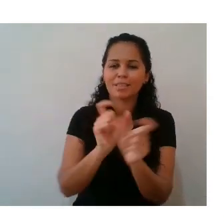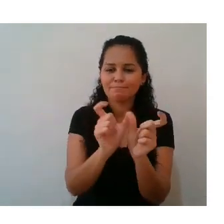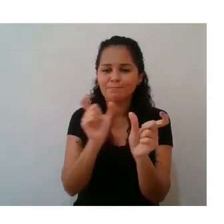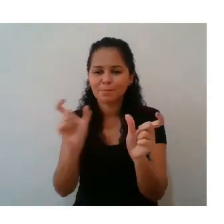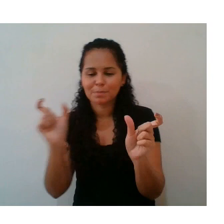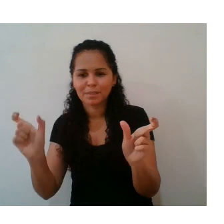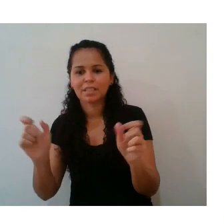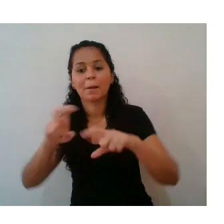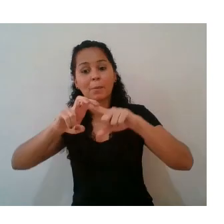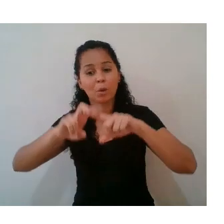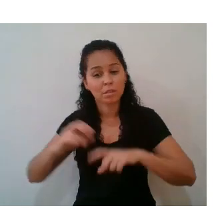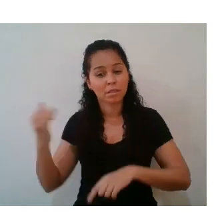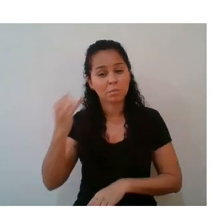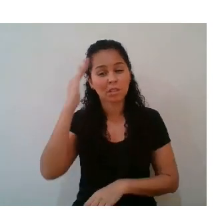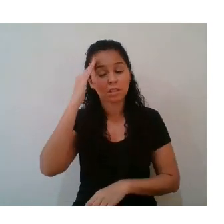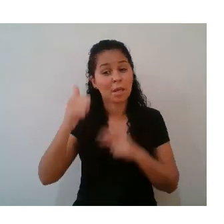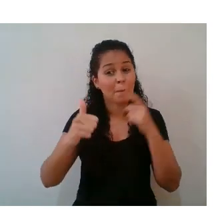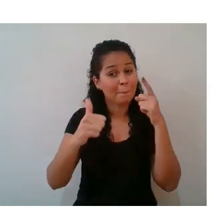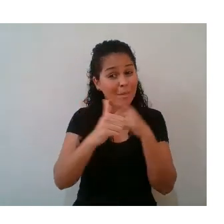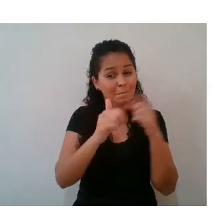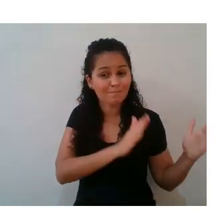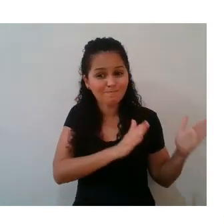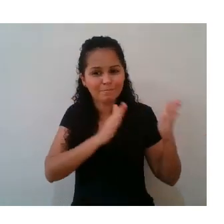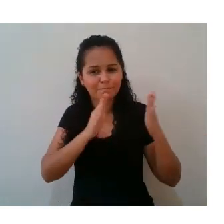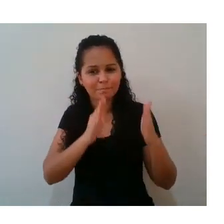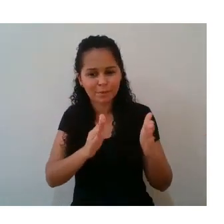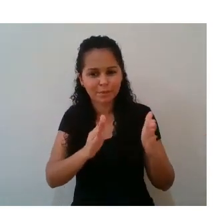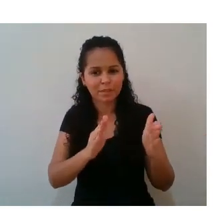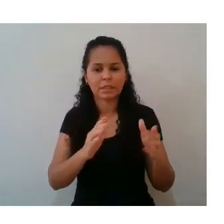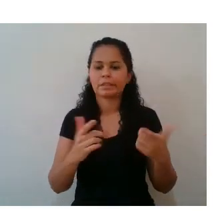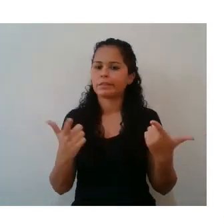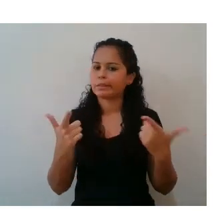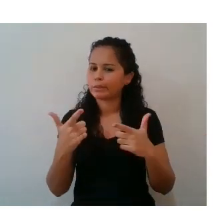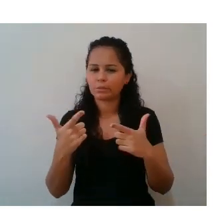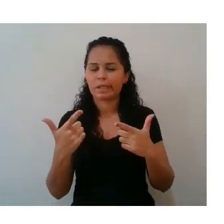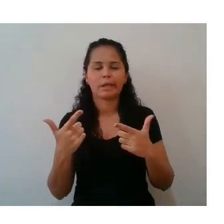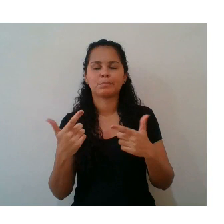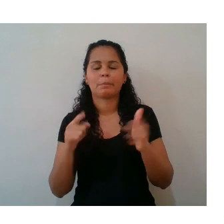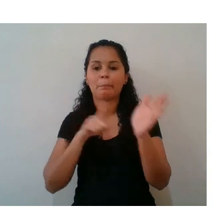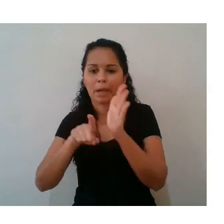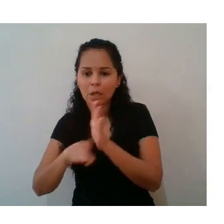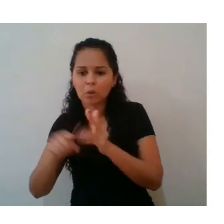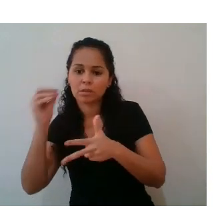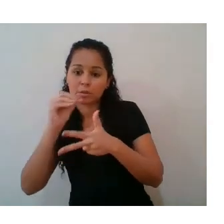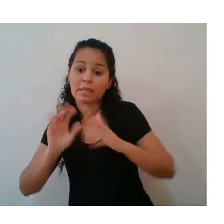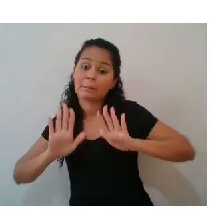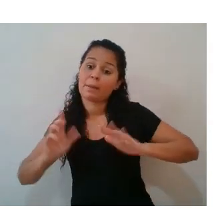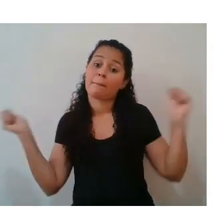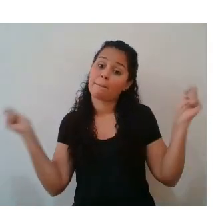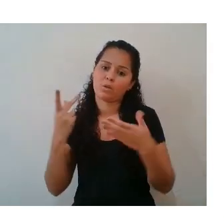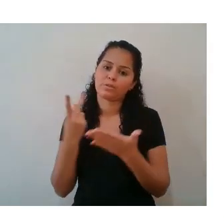primeiro passo é muito importante a associação de resistores, tá? Não é comum que caia algo tão elaborado assim no Enem, mas vai